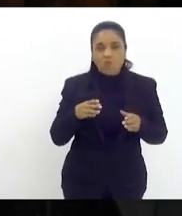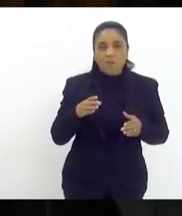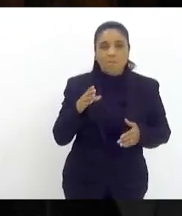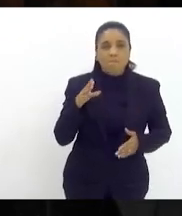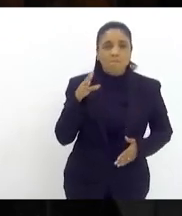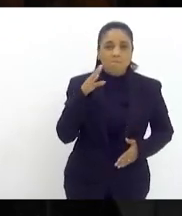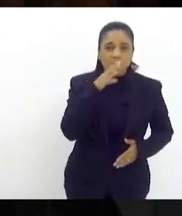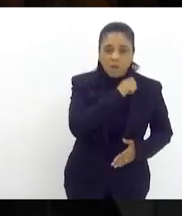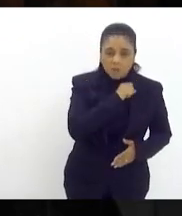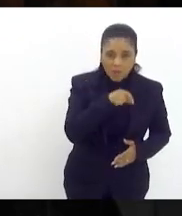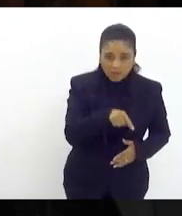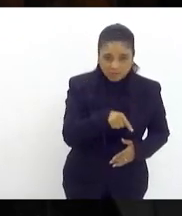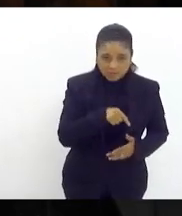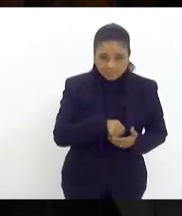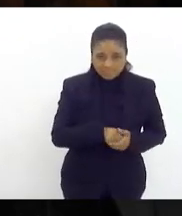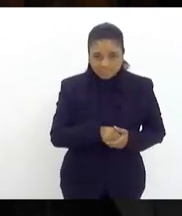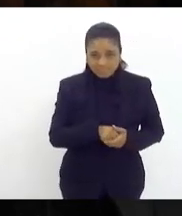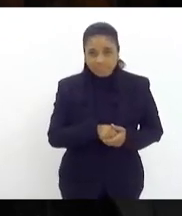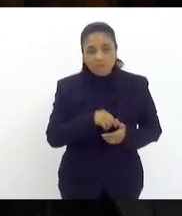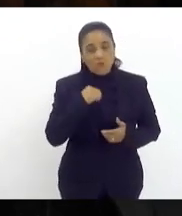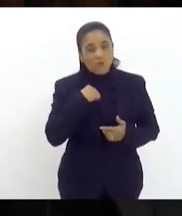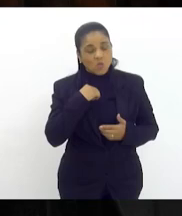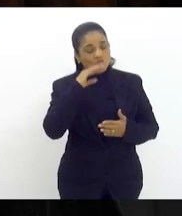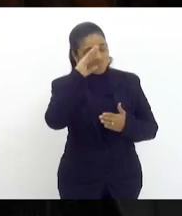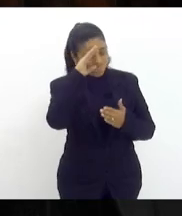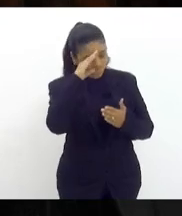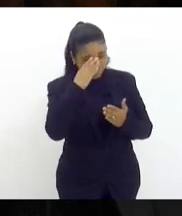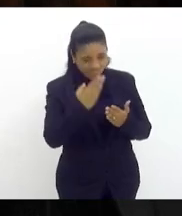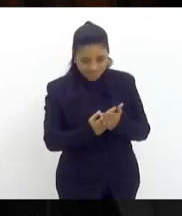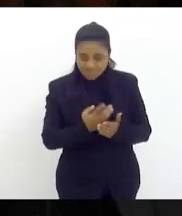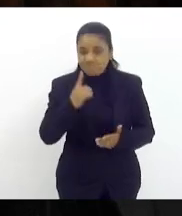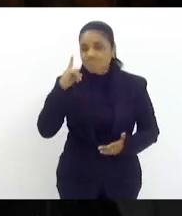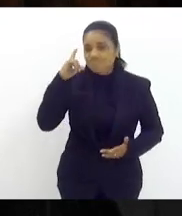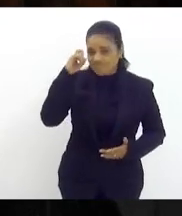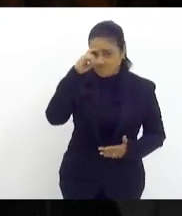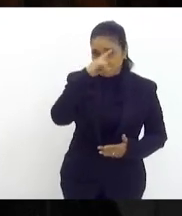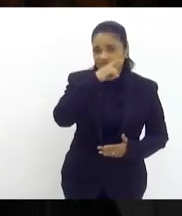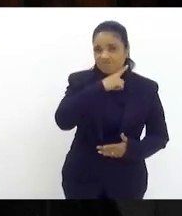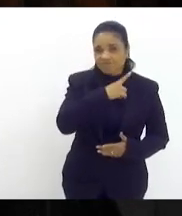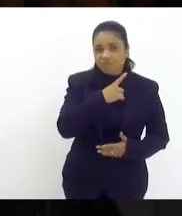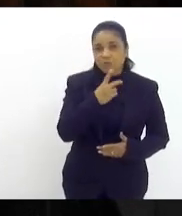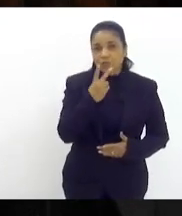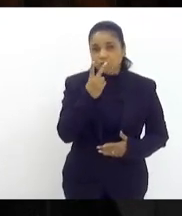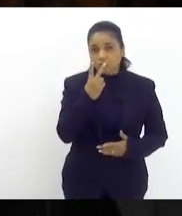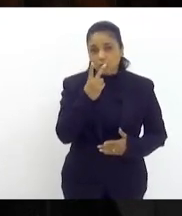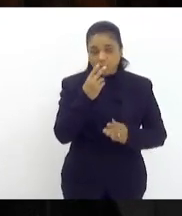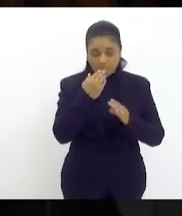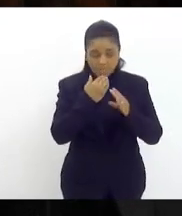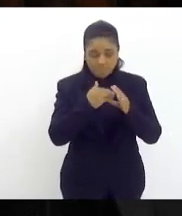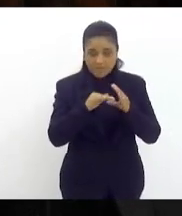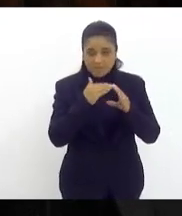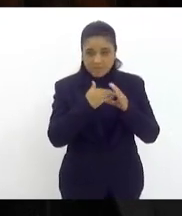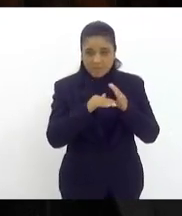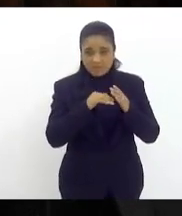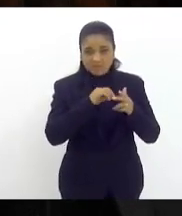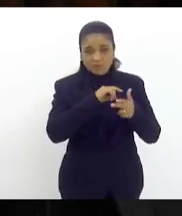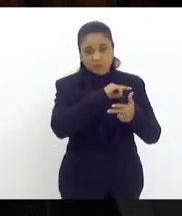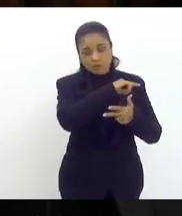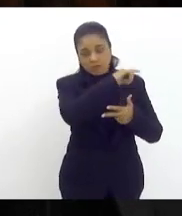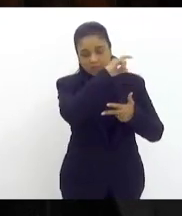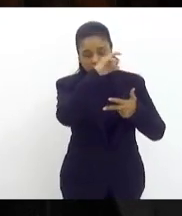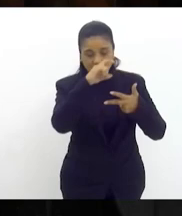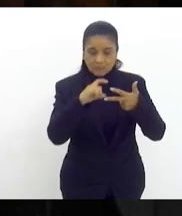maldades custa-me crer que a mensagem do executivo tenha